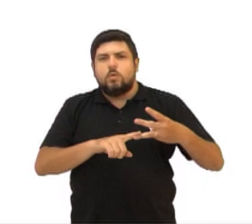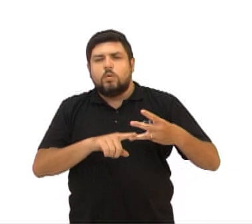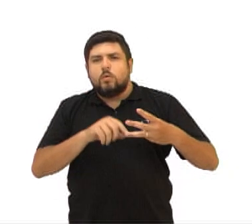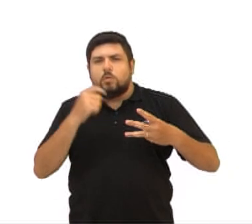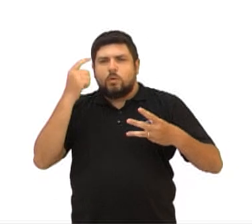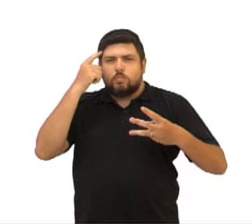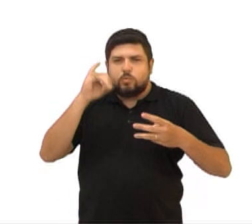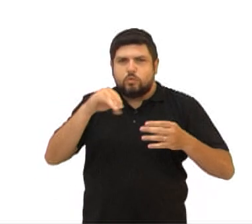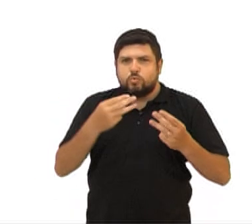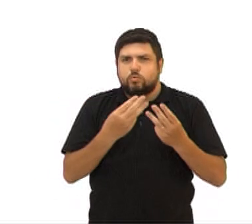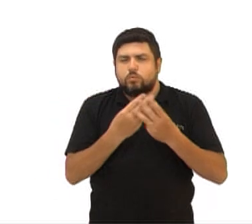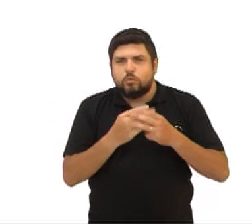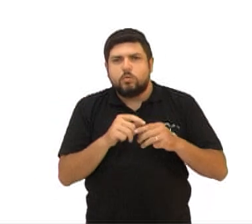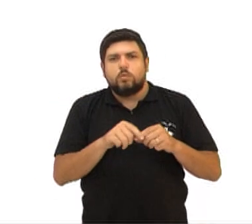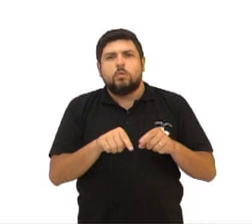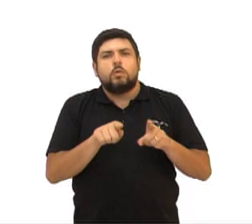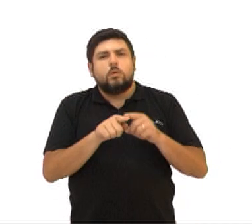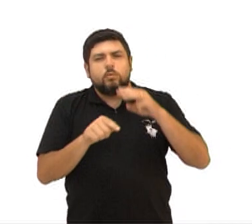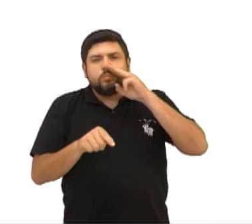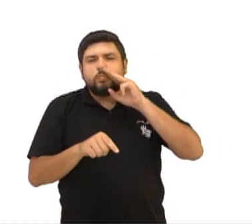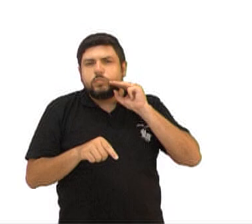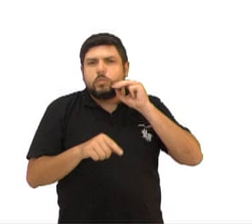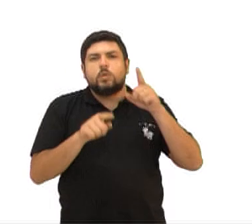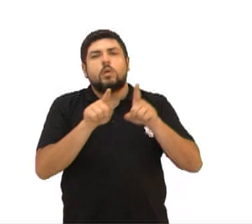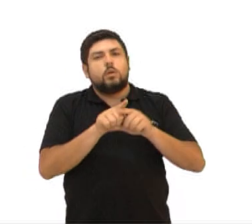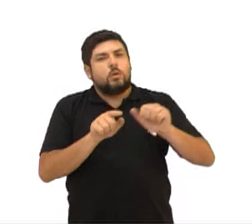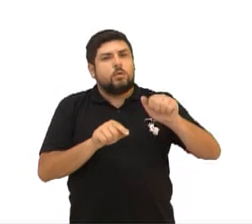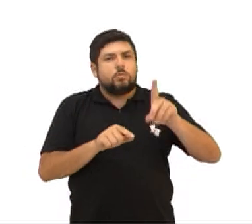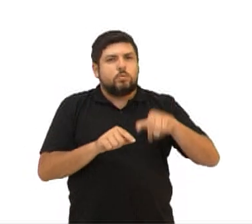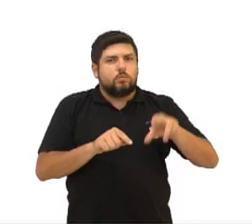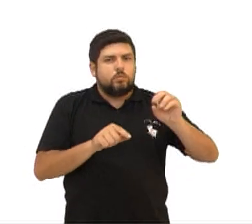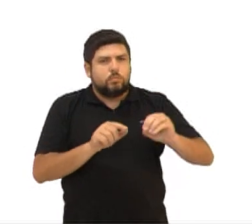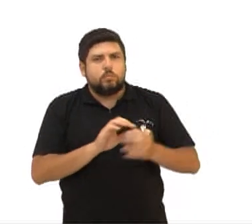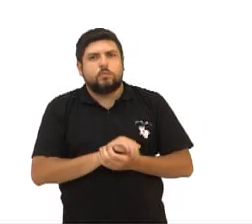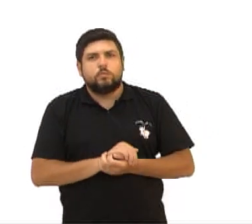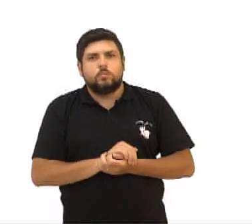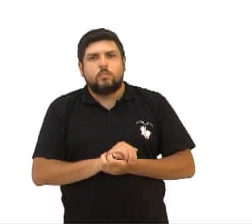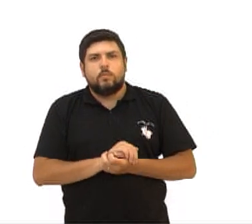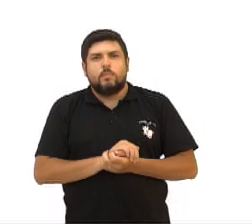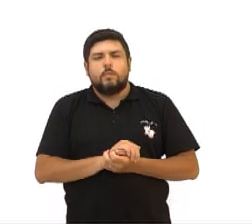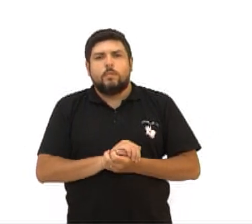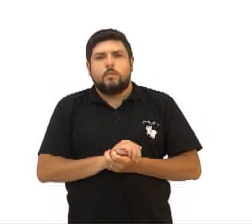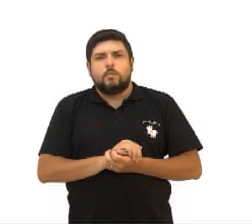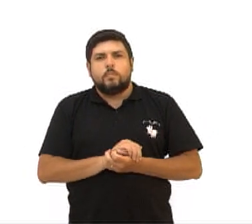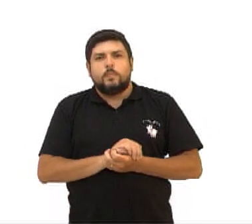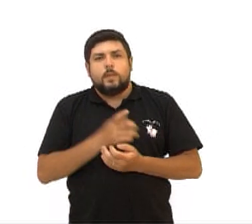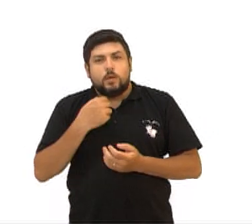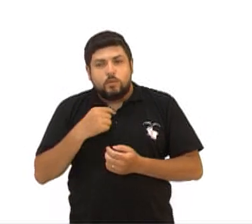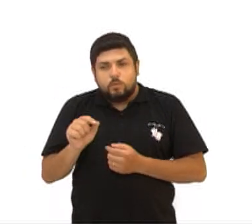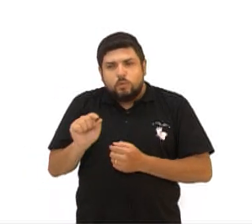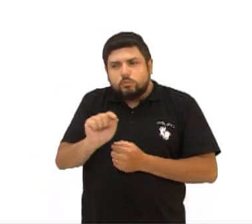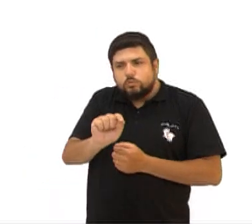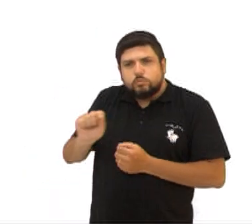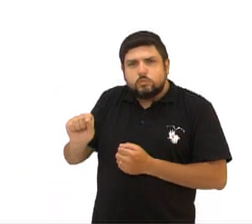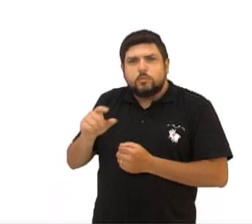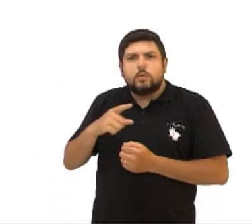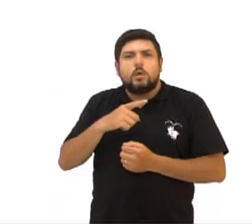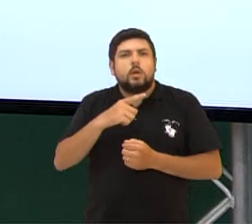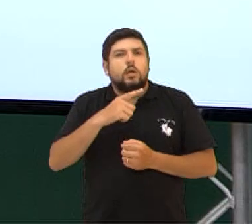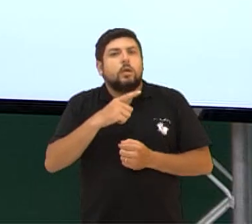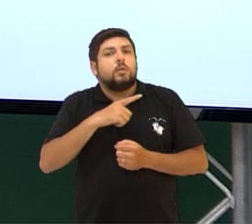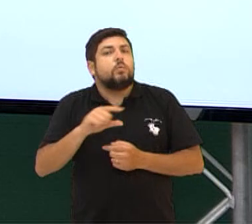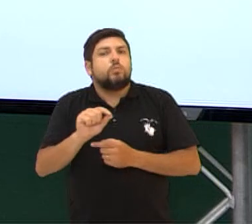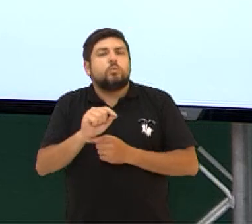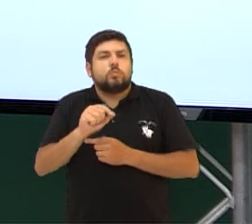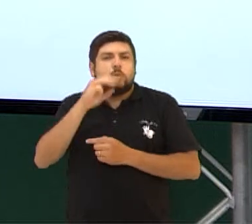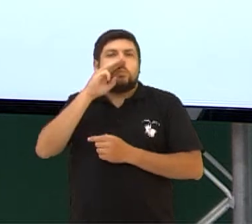do marxismo e de Adorno. Então vejam, todos ali vão ter em comum influências do marxismo e da psicanálise,